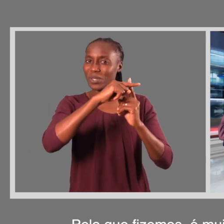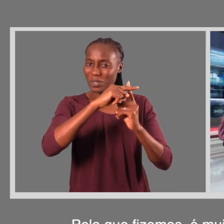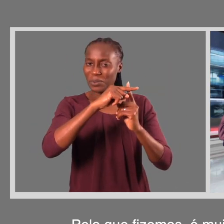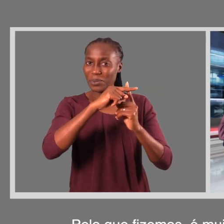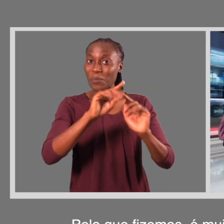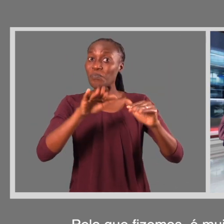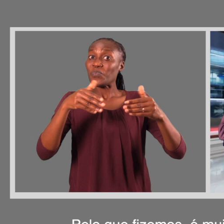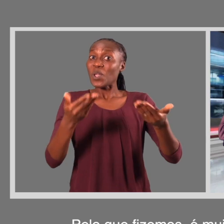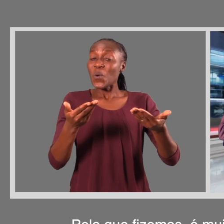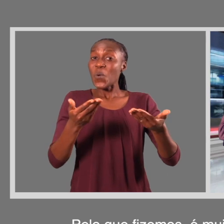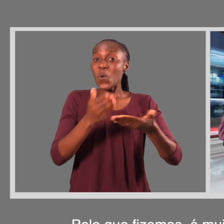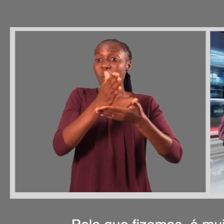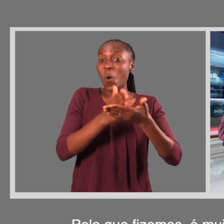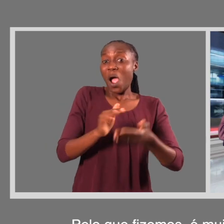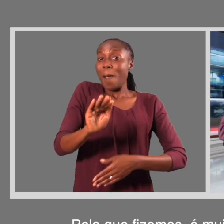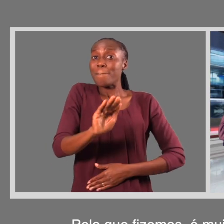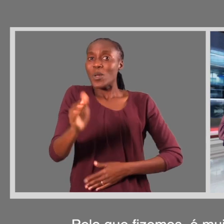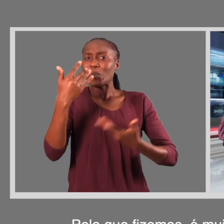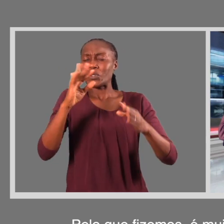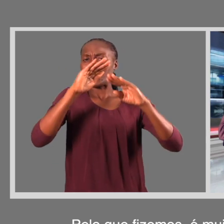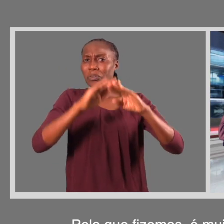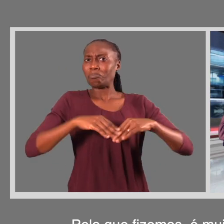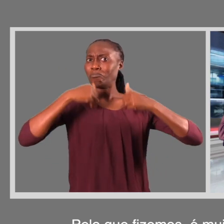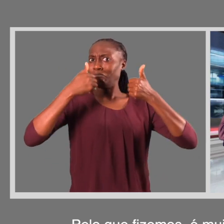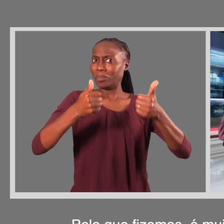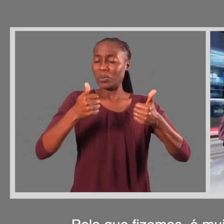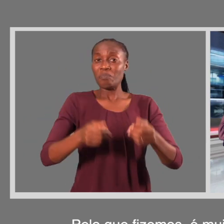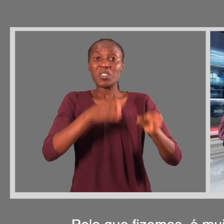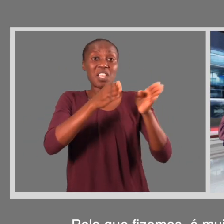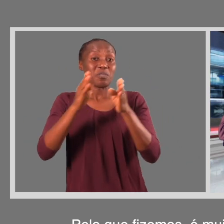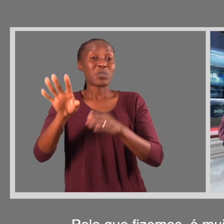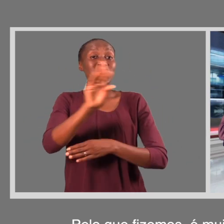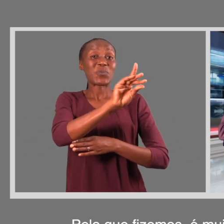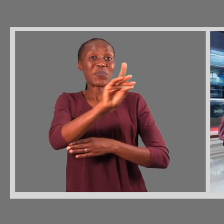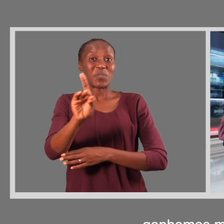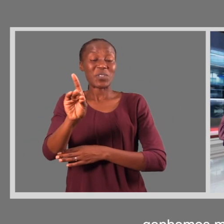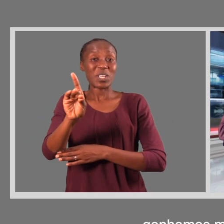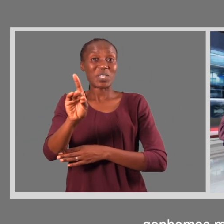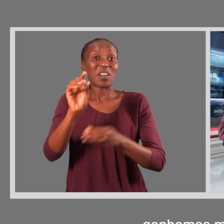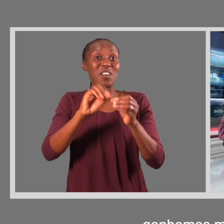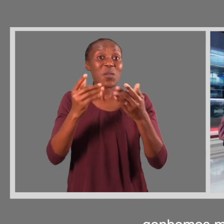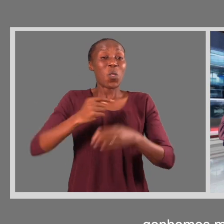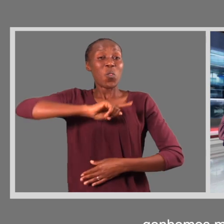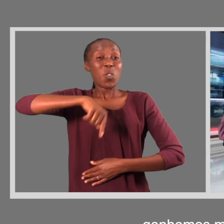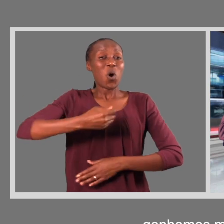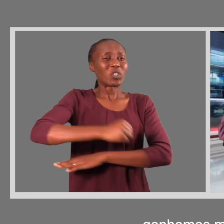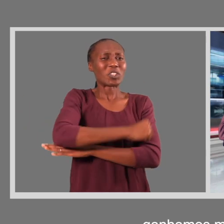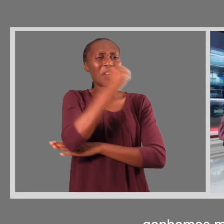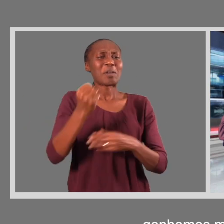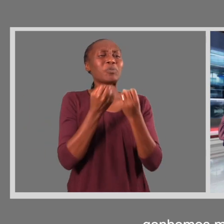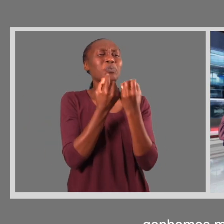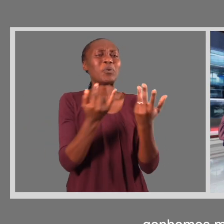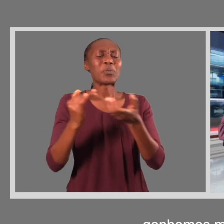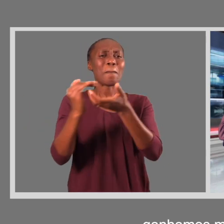o ambiente está muito bom, em termos de visibilidade das pessoas com deficiência, ganhamos muitos parceiros,